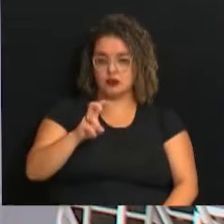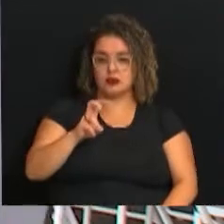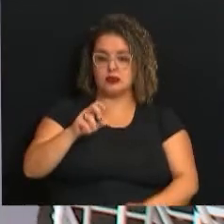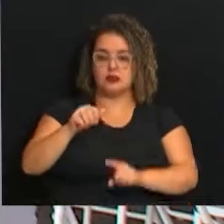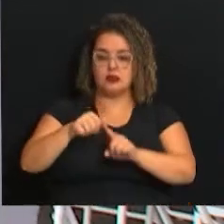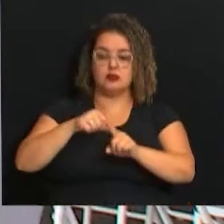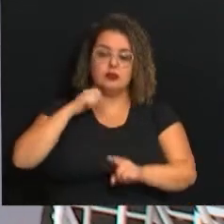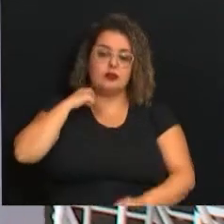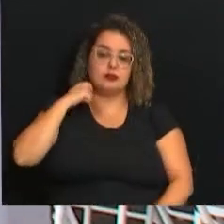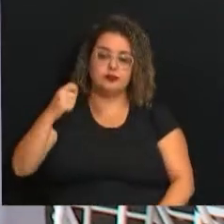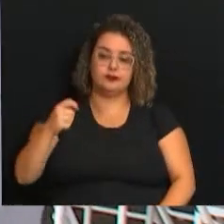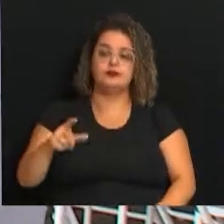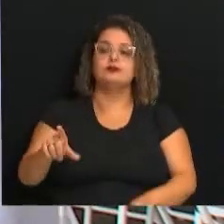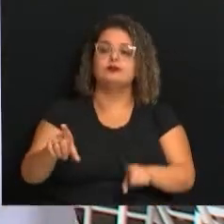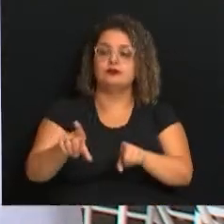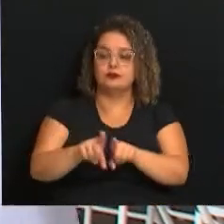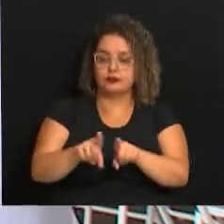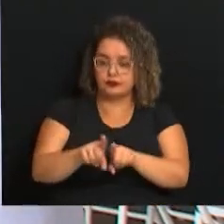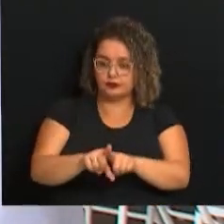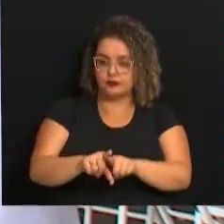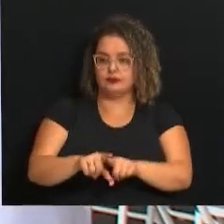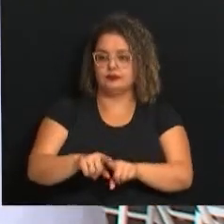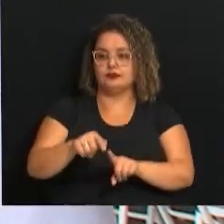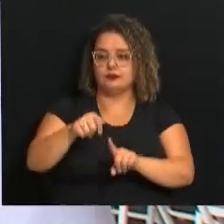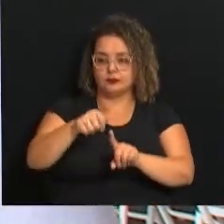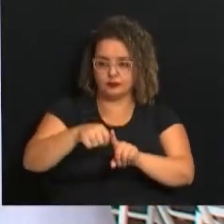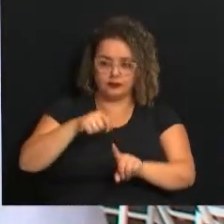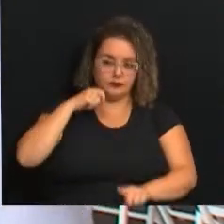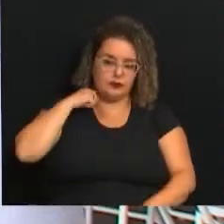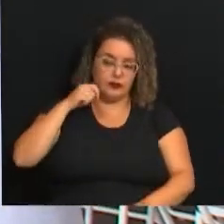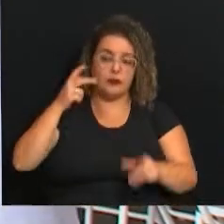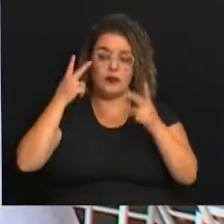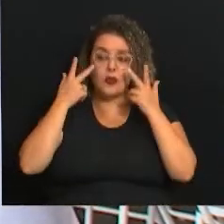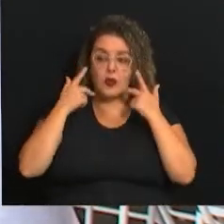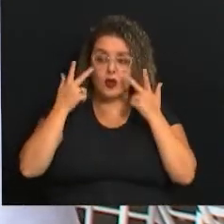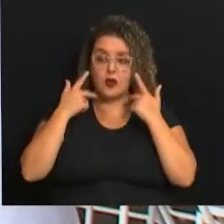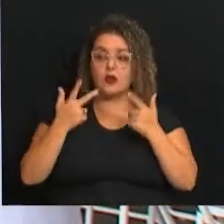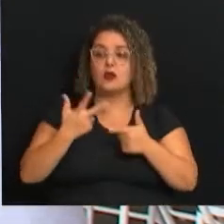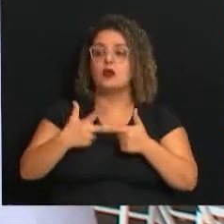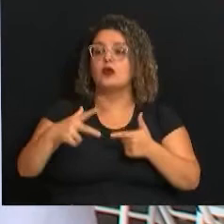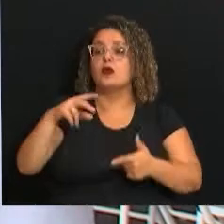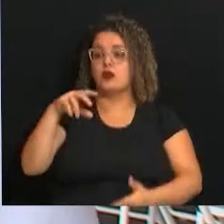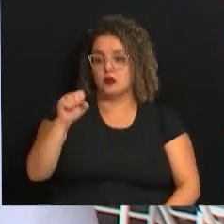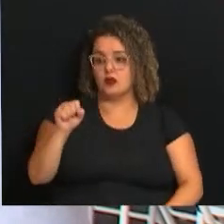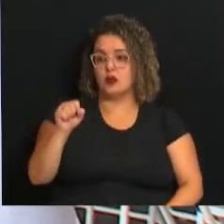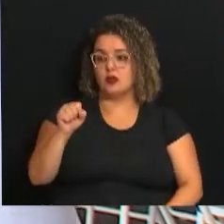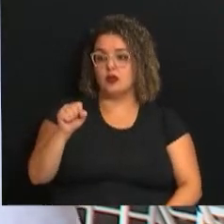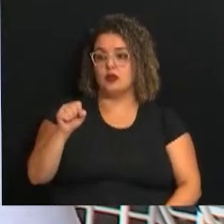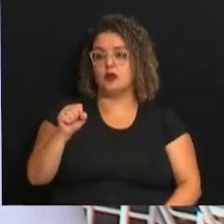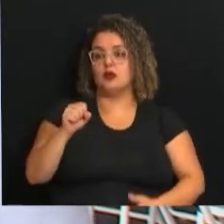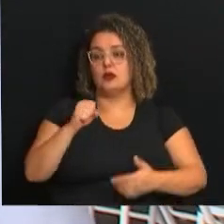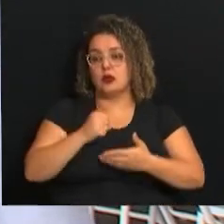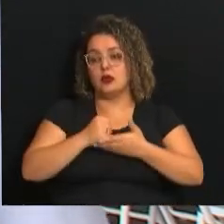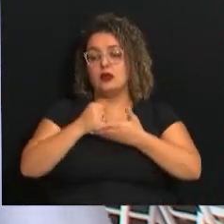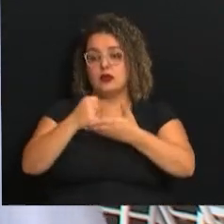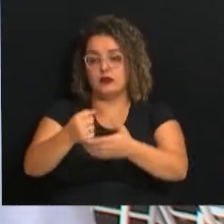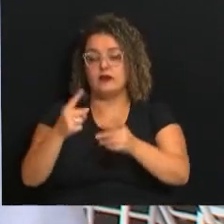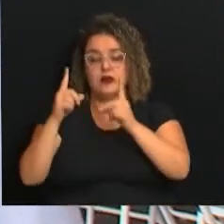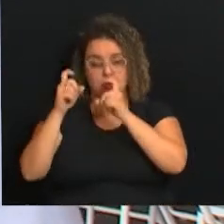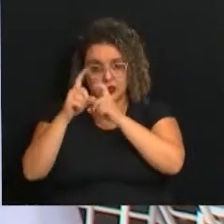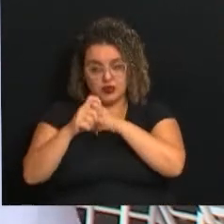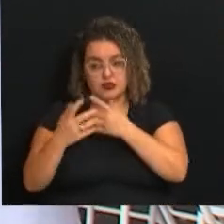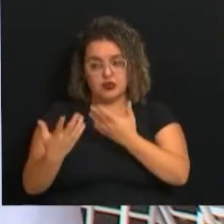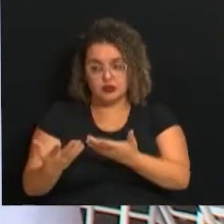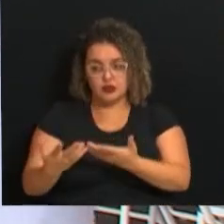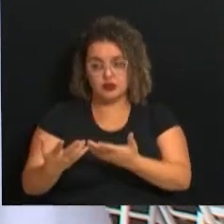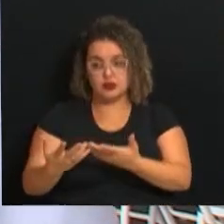ou menos do quatro vai já cair referente ao mês de abril normalmente então isso foi uma conquista eu levei